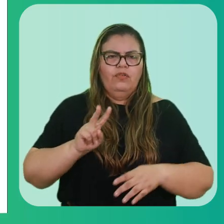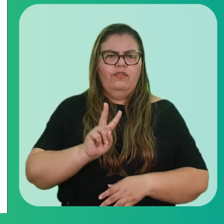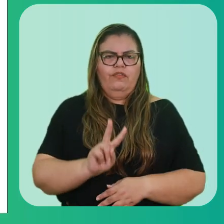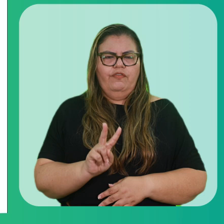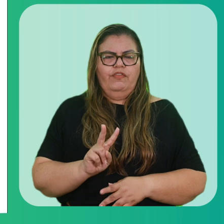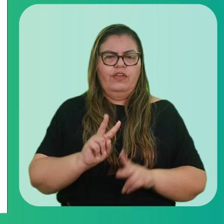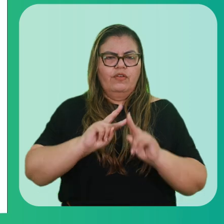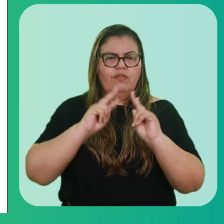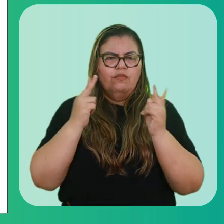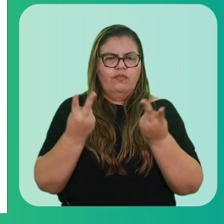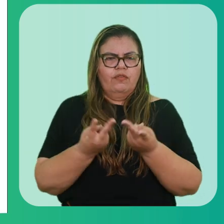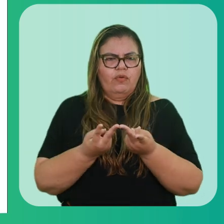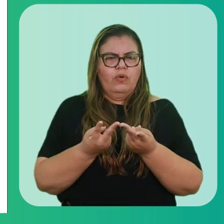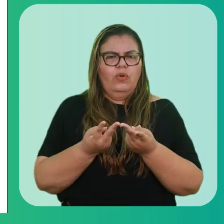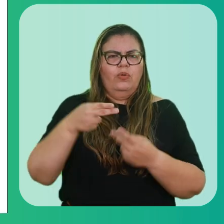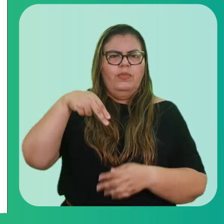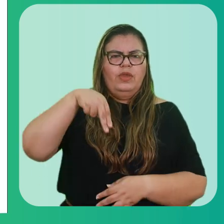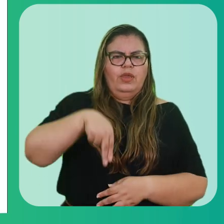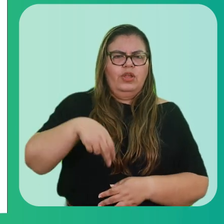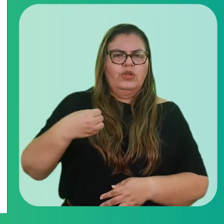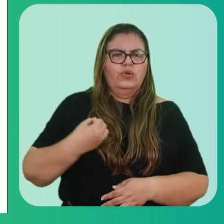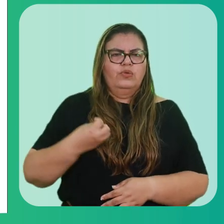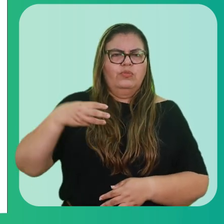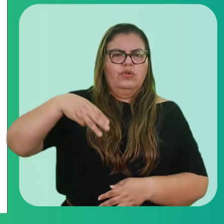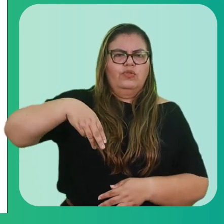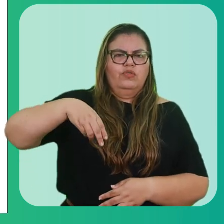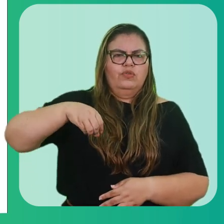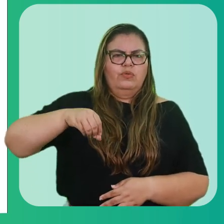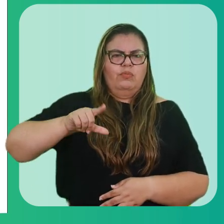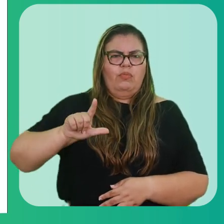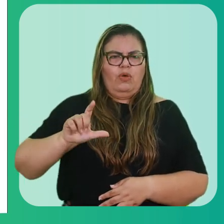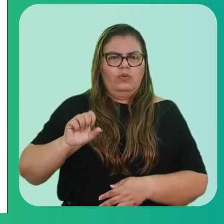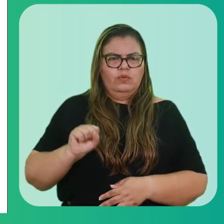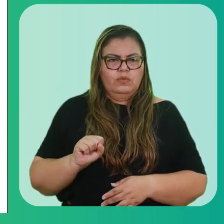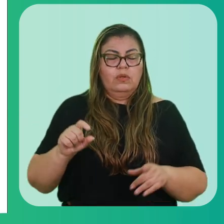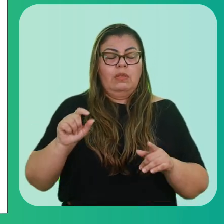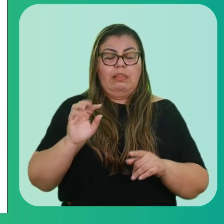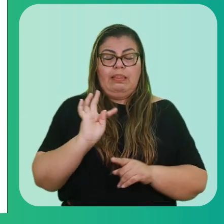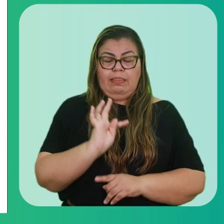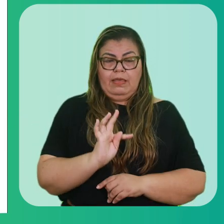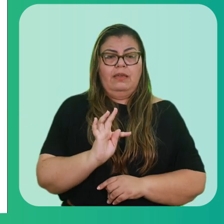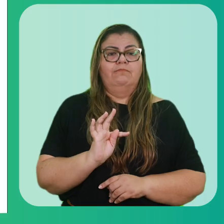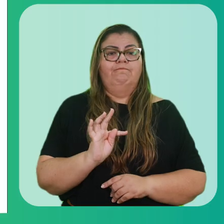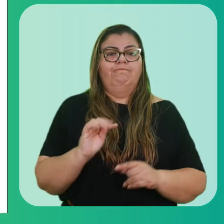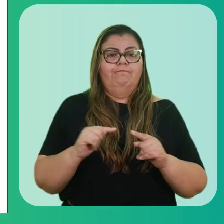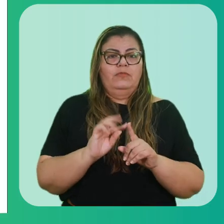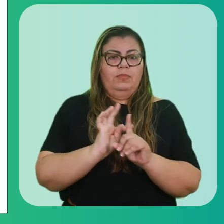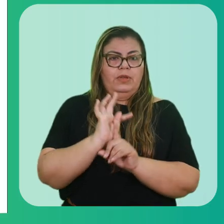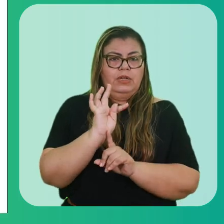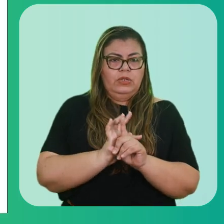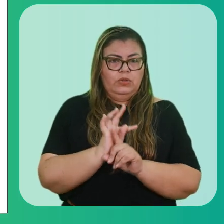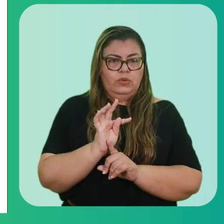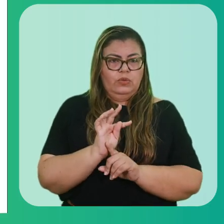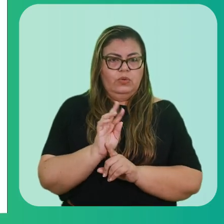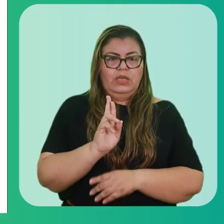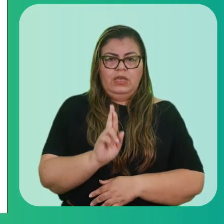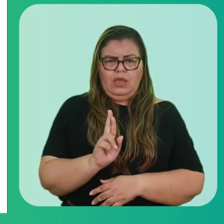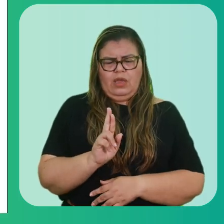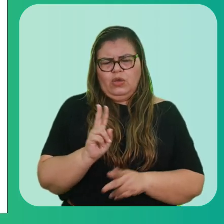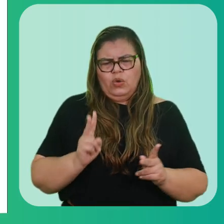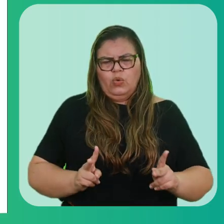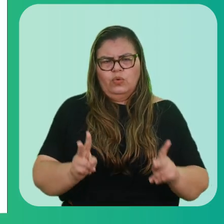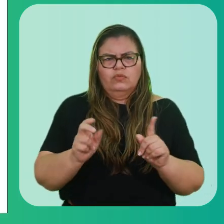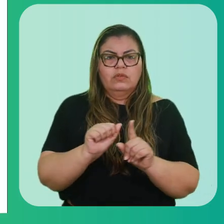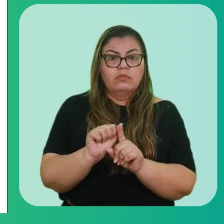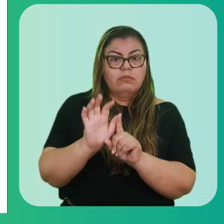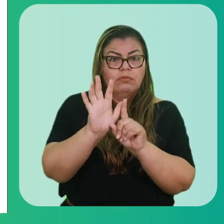mols, T, a temperatura absoluta, e R, uma constante chamada constante dos gases, também conhecida como constante